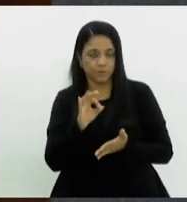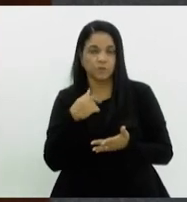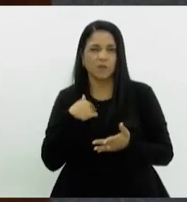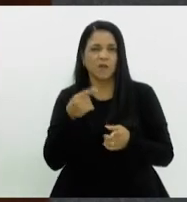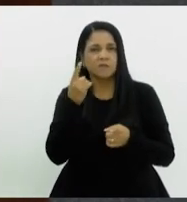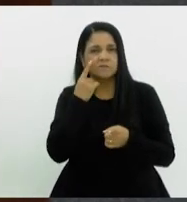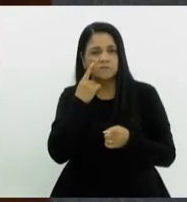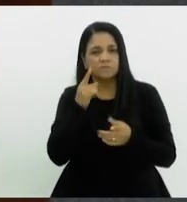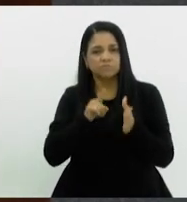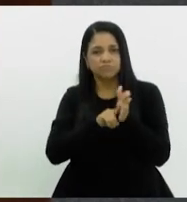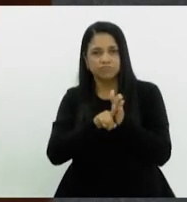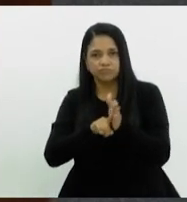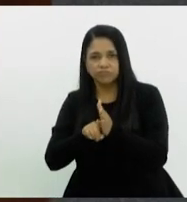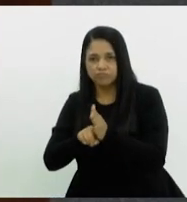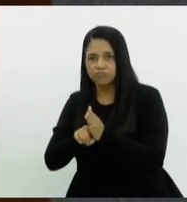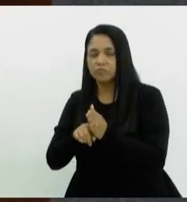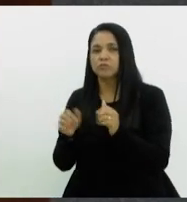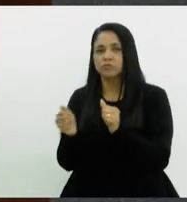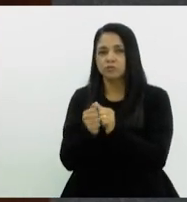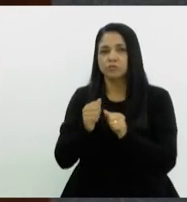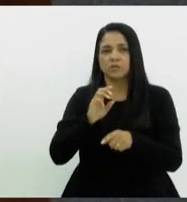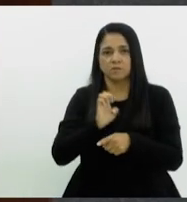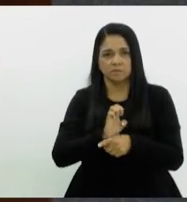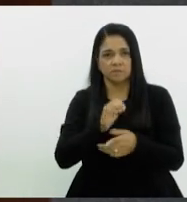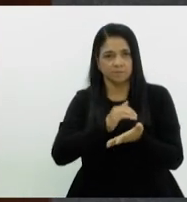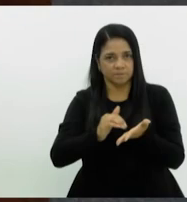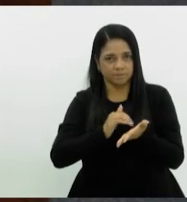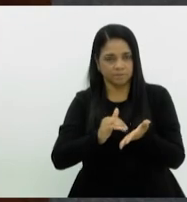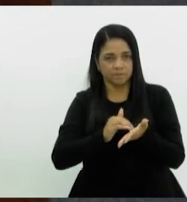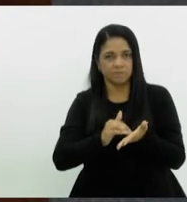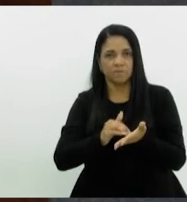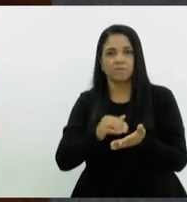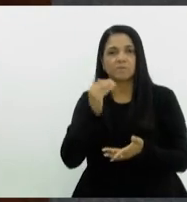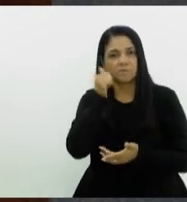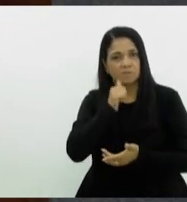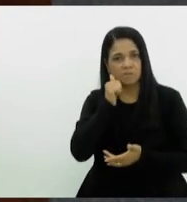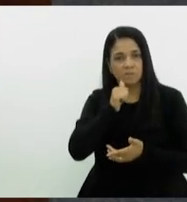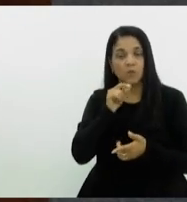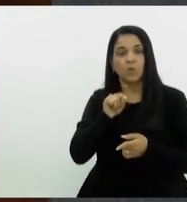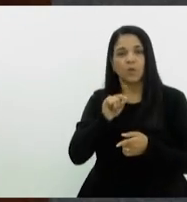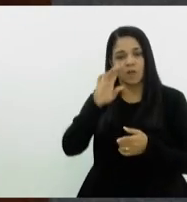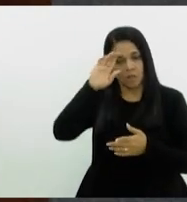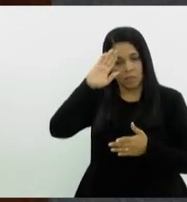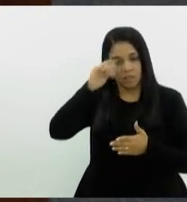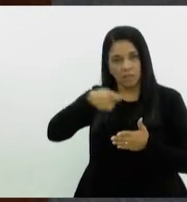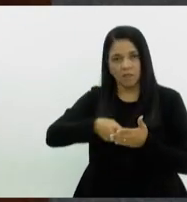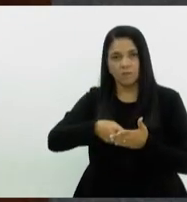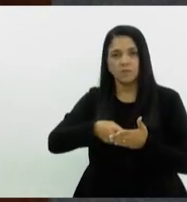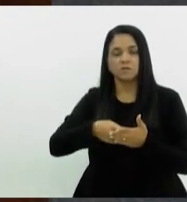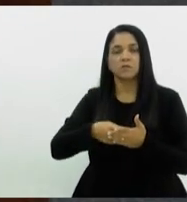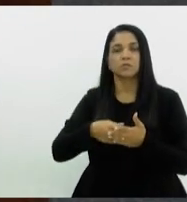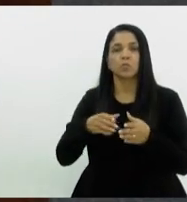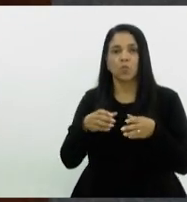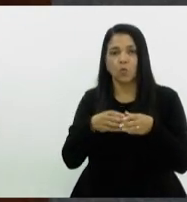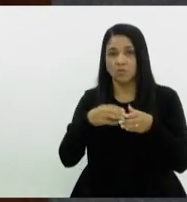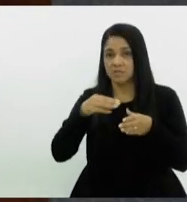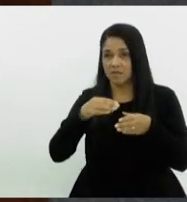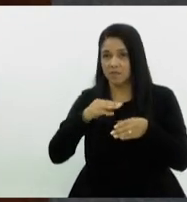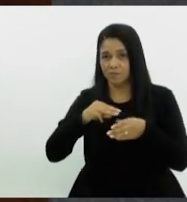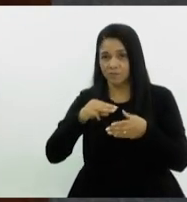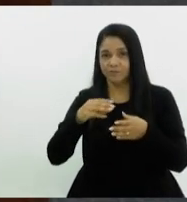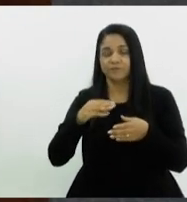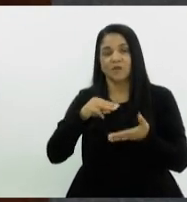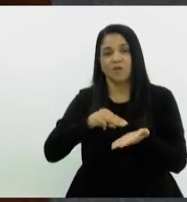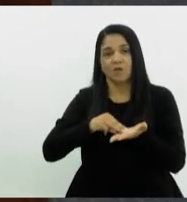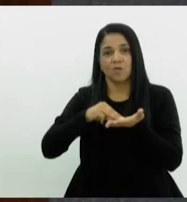a interlocução com a secretária de Estado. E qual foi a determinação do Conselho de Cultura com a gestão, com o